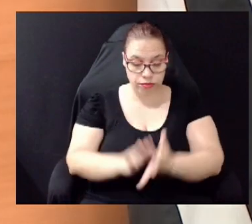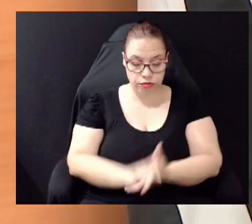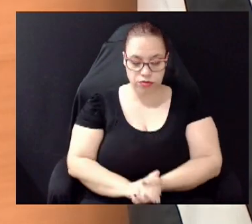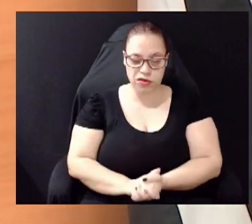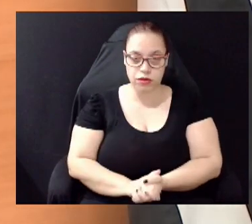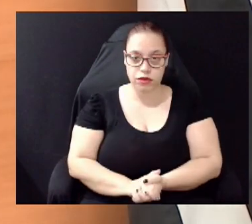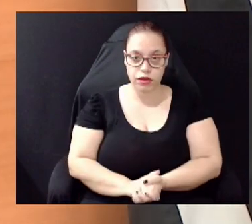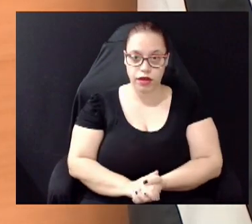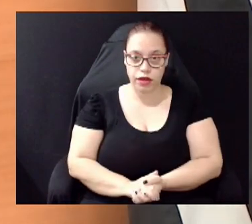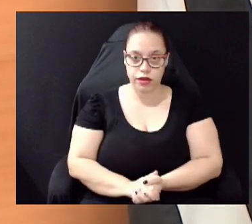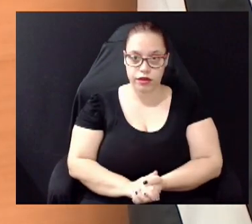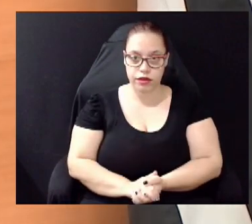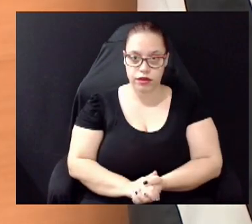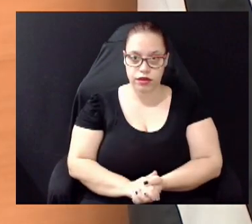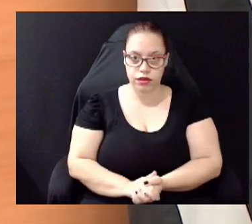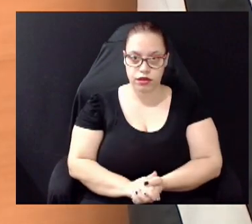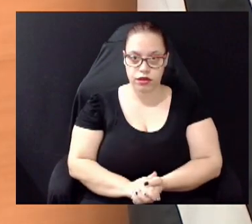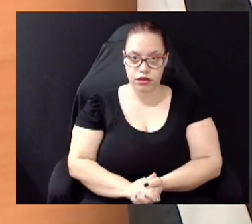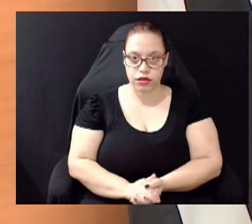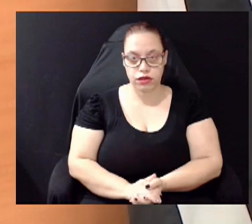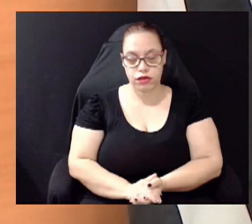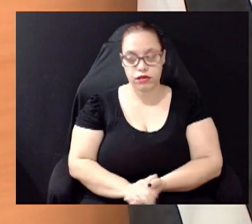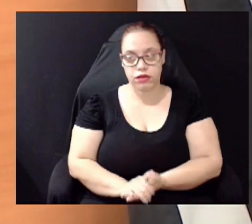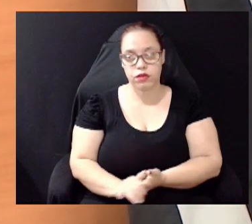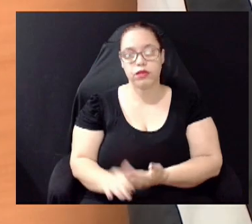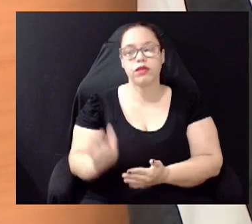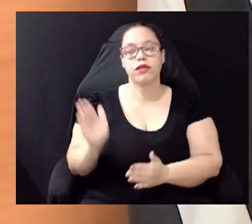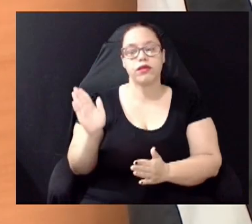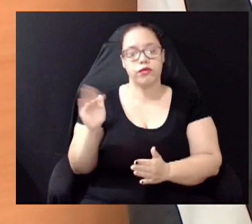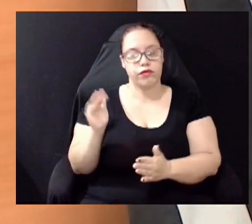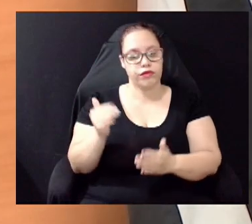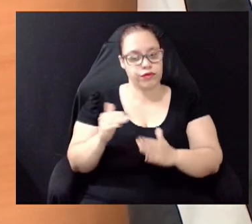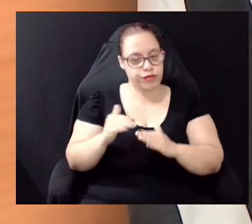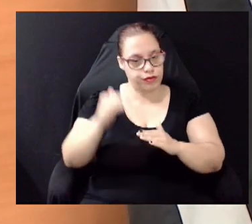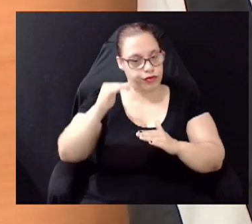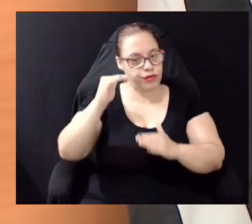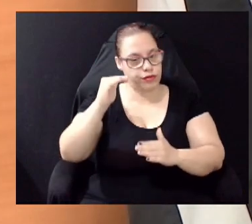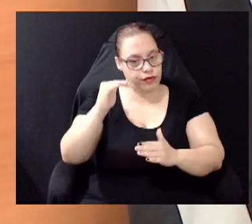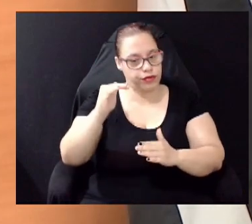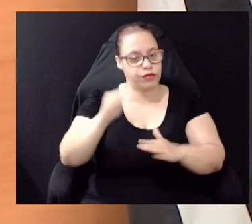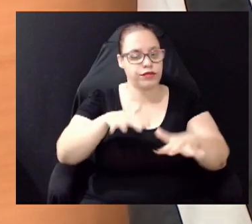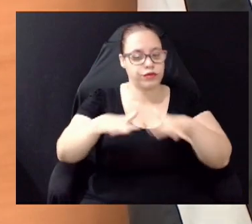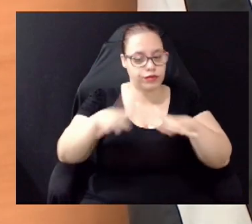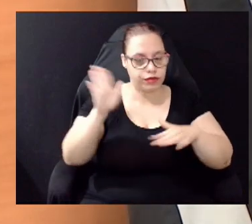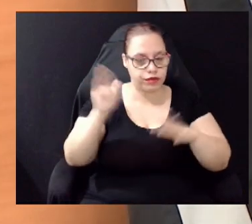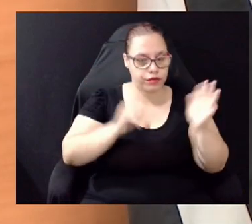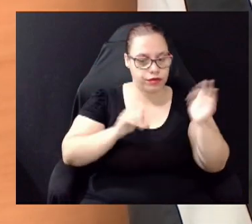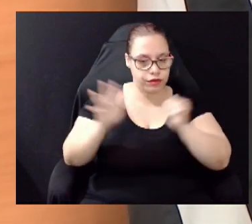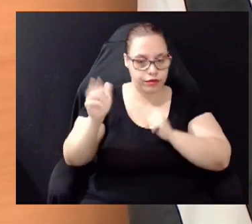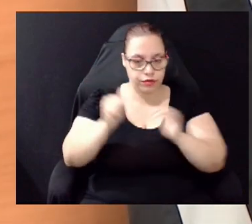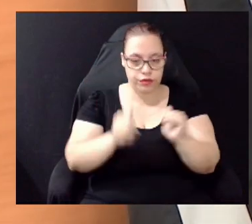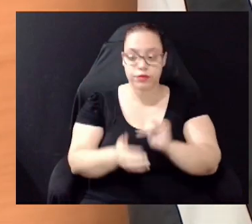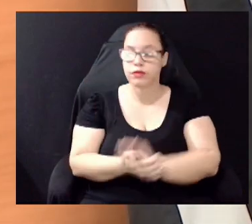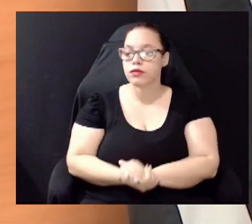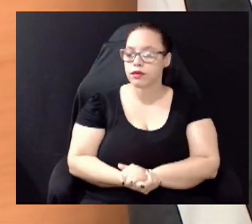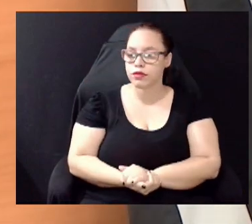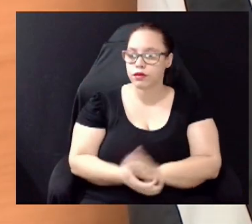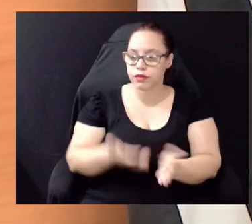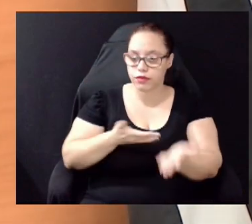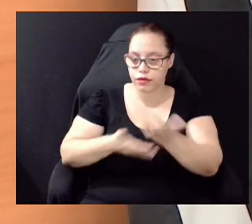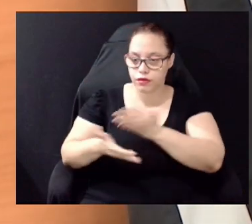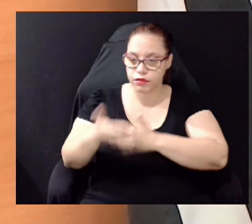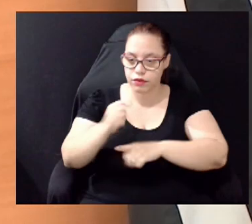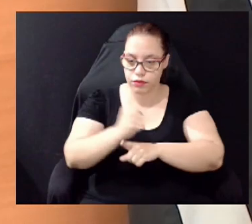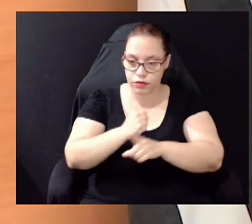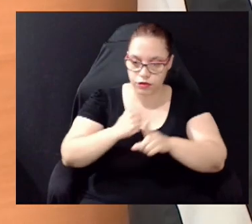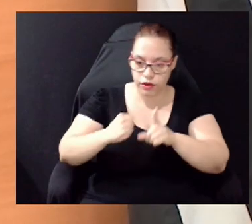clamor que eu faço é assim, vamos fazer esse levante, vamos para a rua, vamos movimentar, vamos chamar, vamos envolver associações,